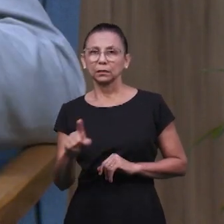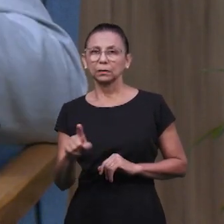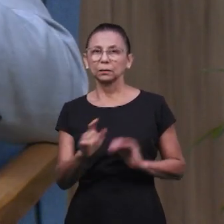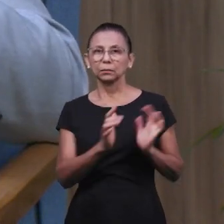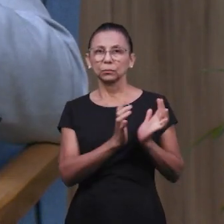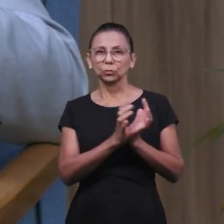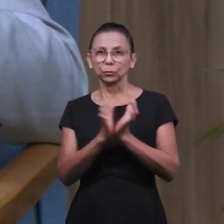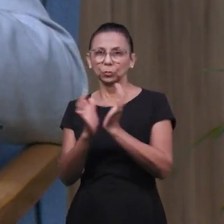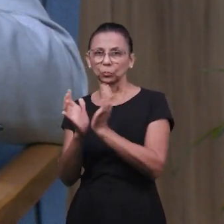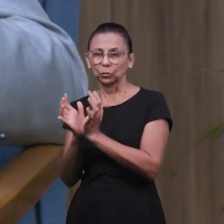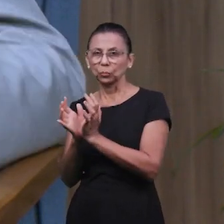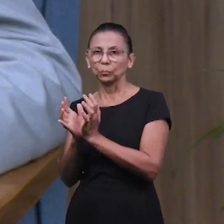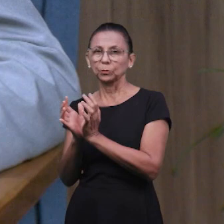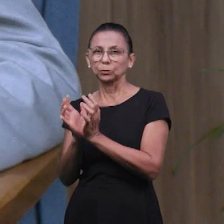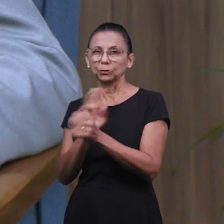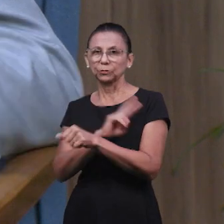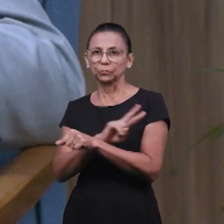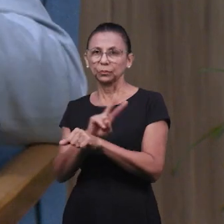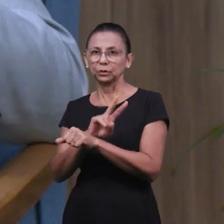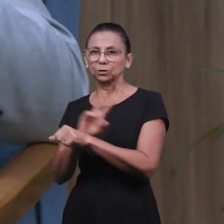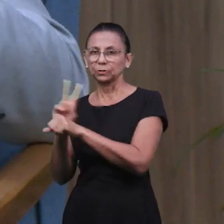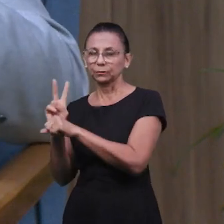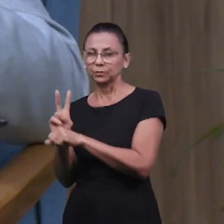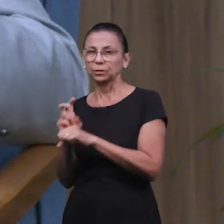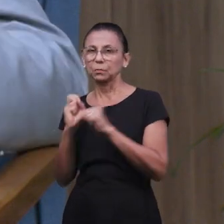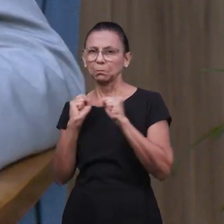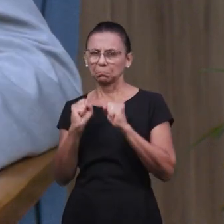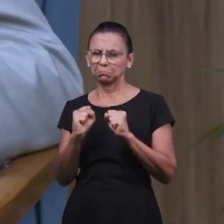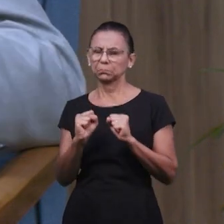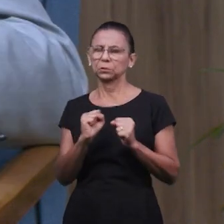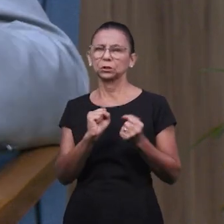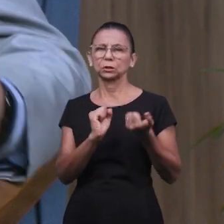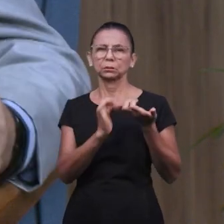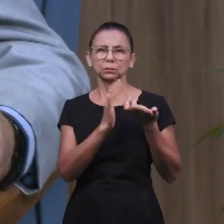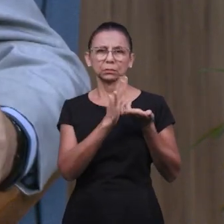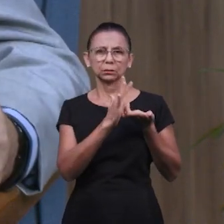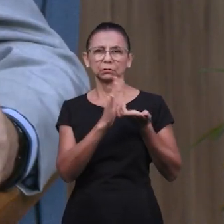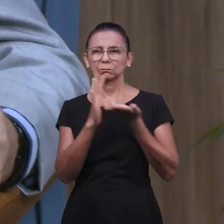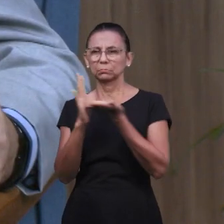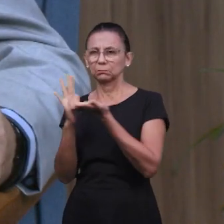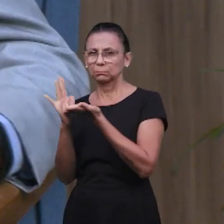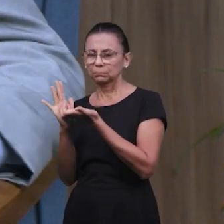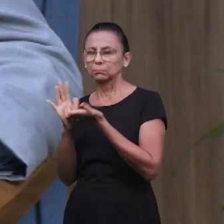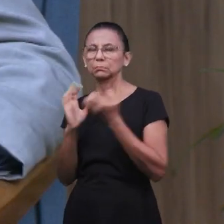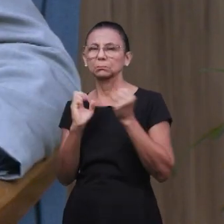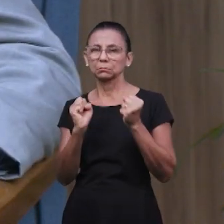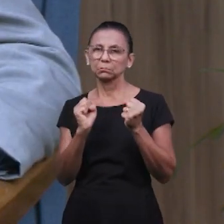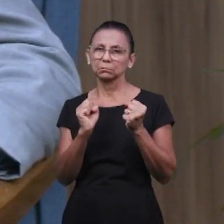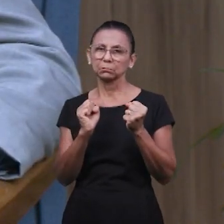azeite de reserva, ter as candeias acesas, enfim. E existe o